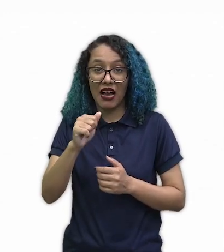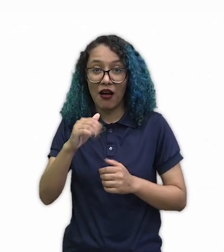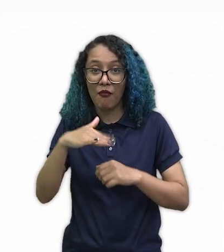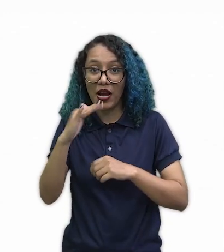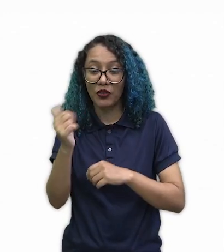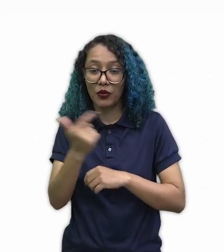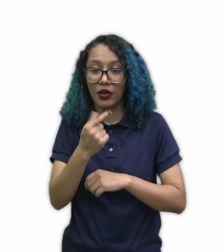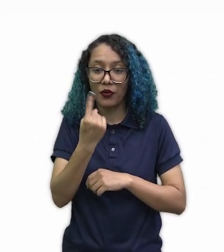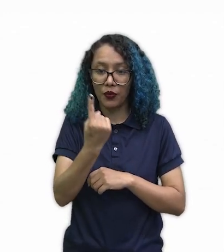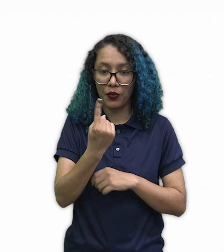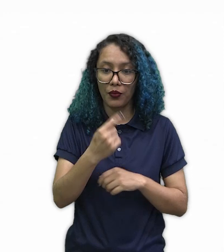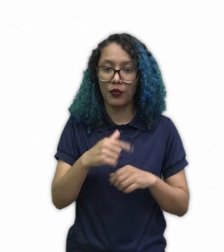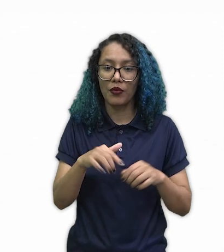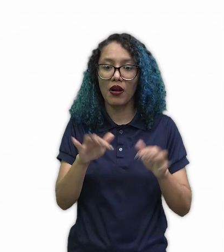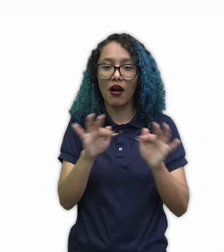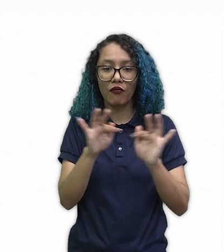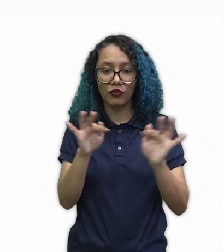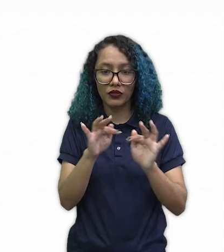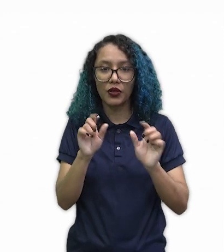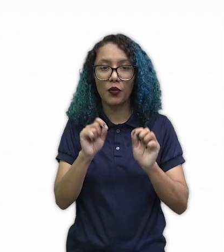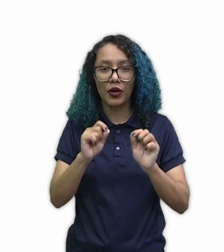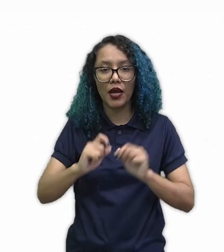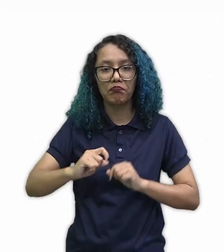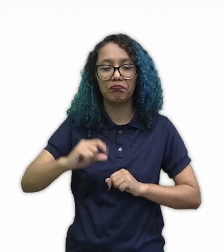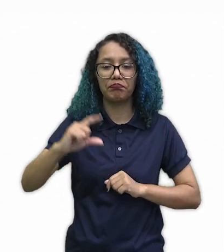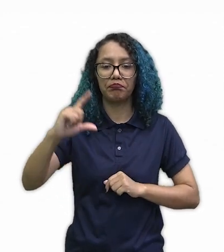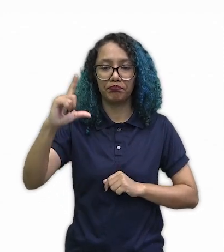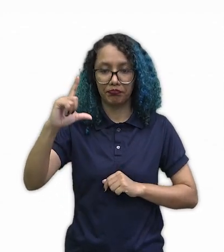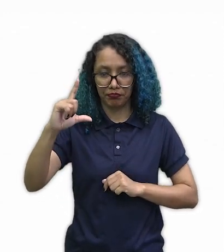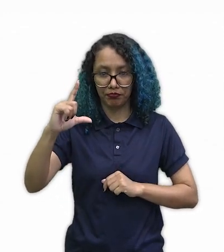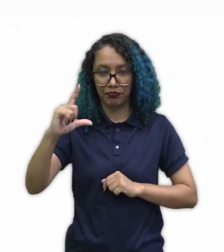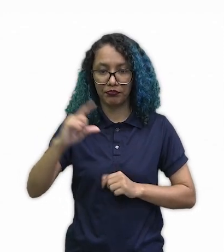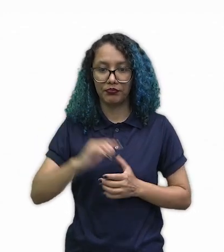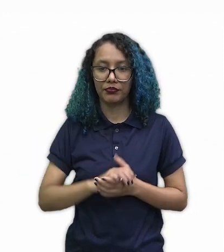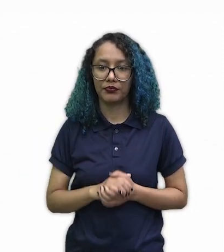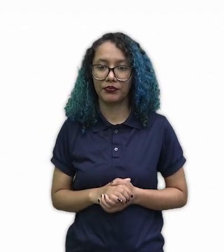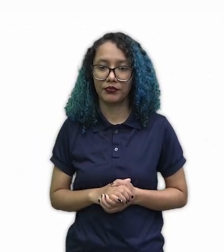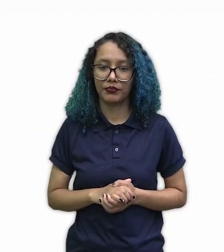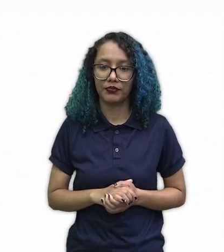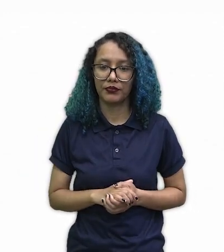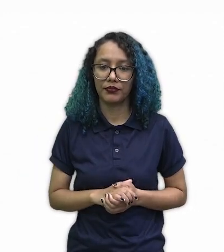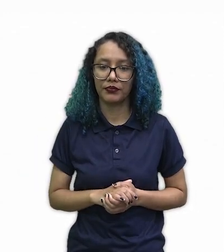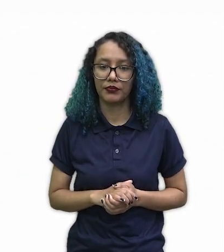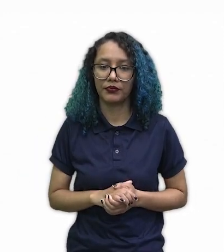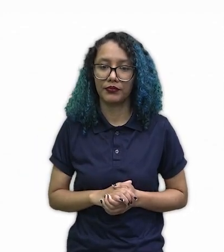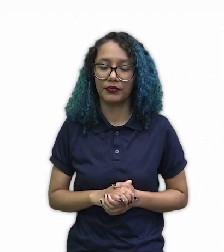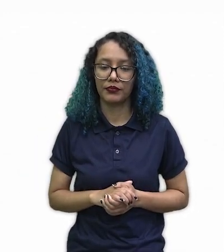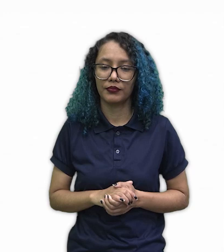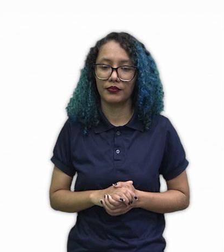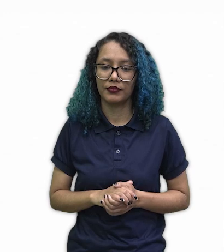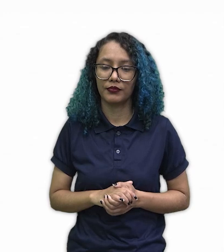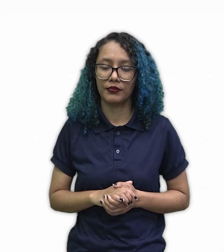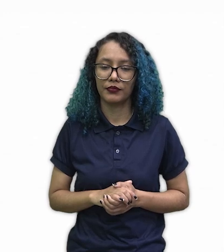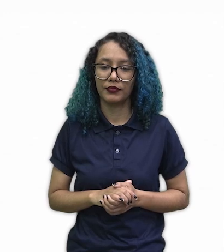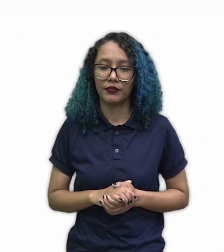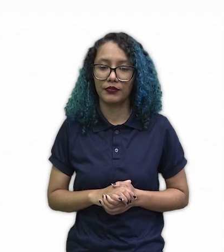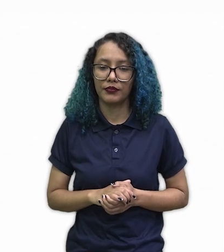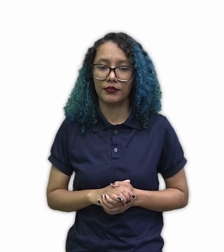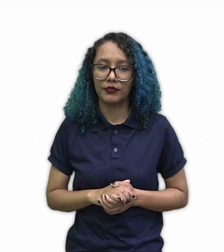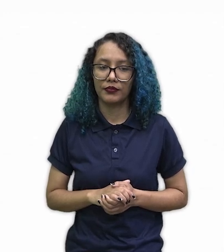a função logarítmica ela é crescente. E quando a, né, que é justamente o